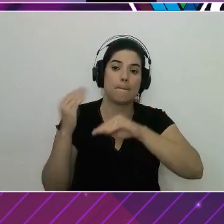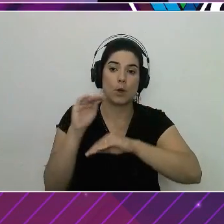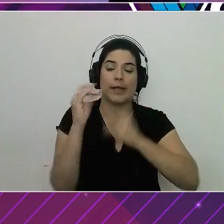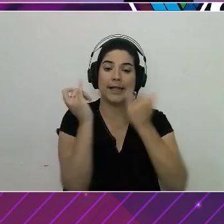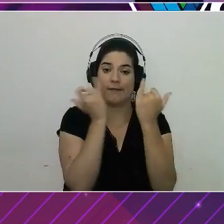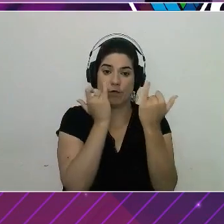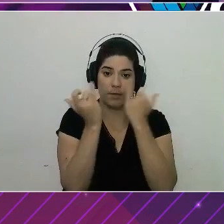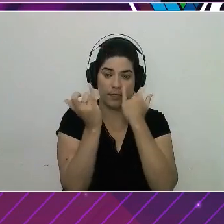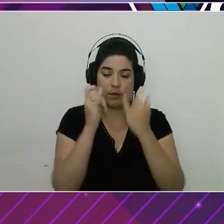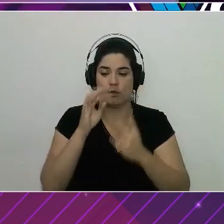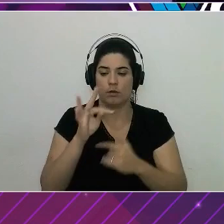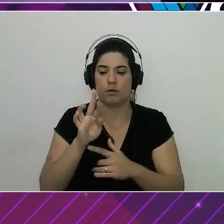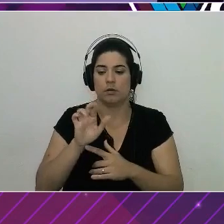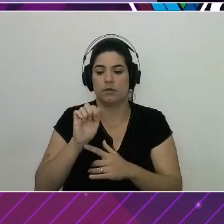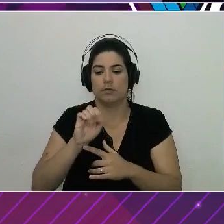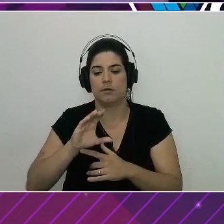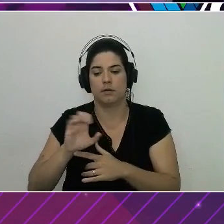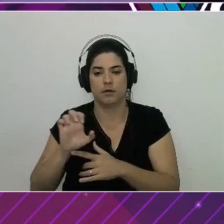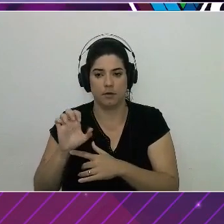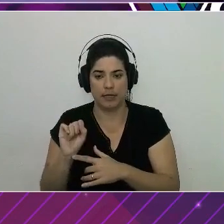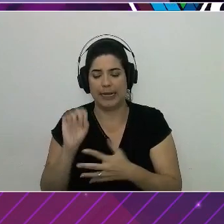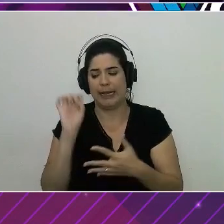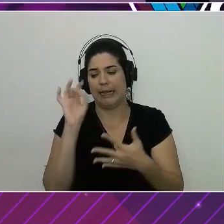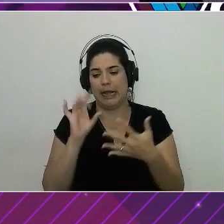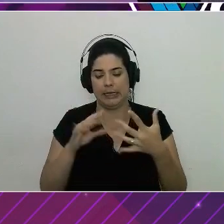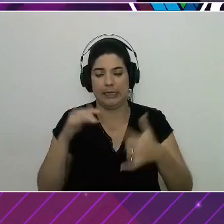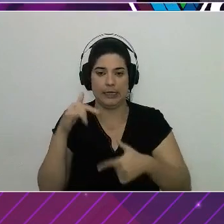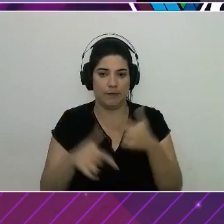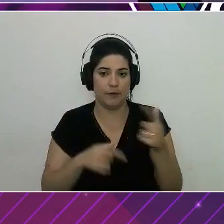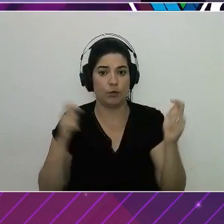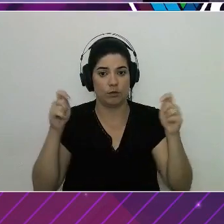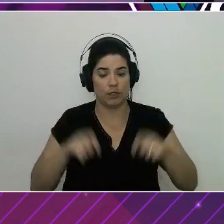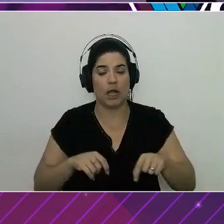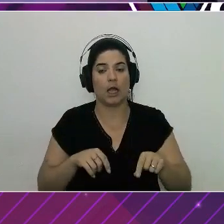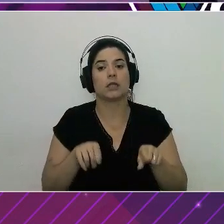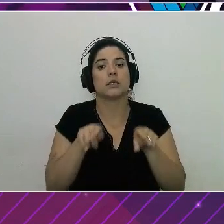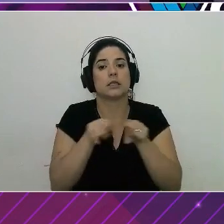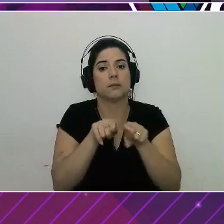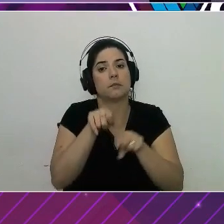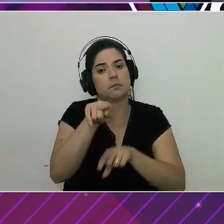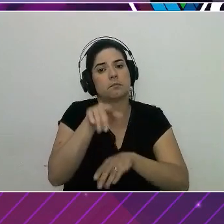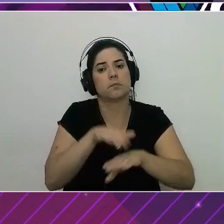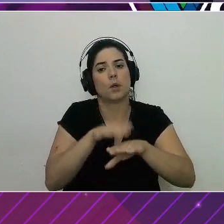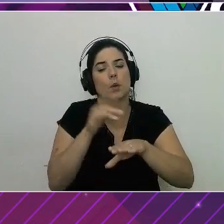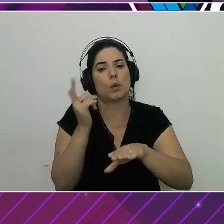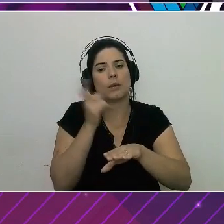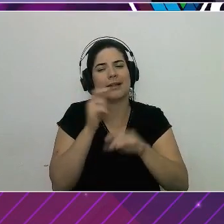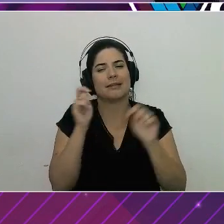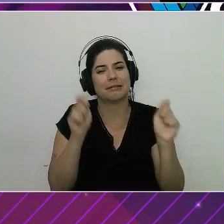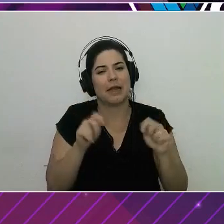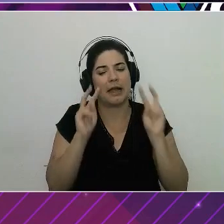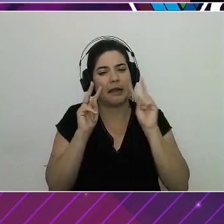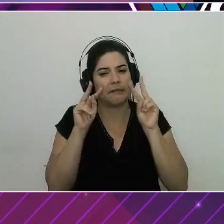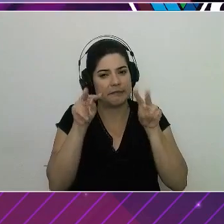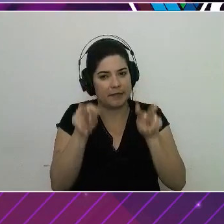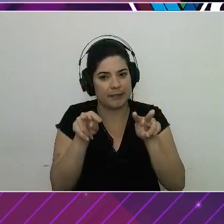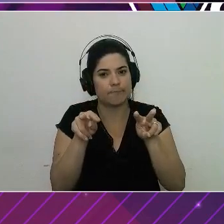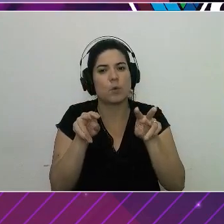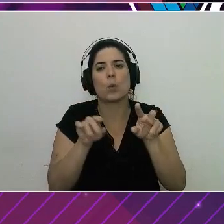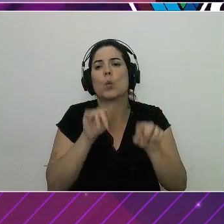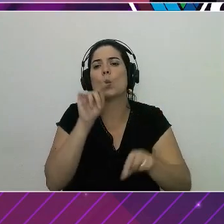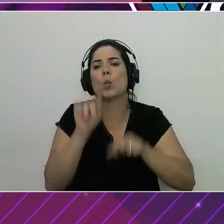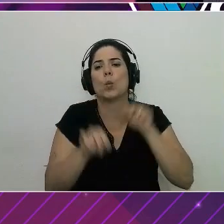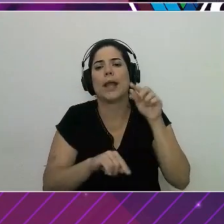de cada um dos seus serviços para ele, e você consegue tentem olhar o que está acontecendo em cada um